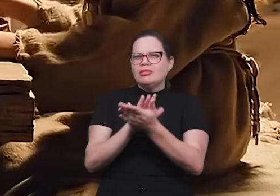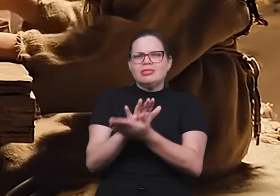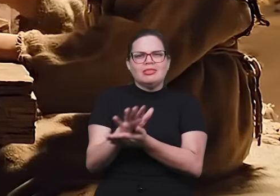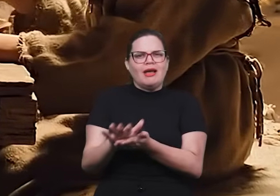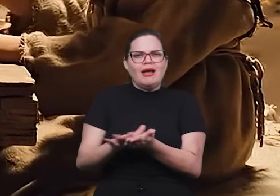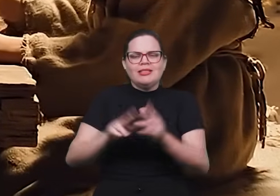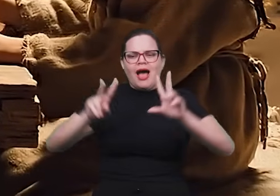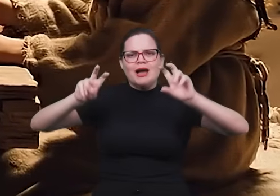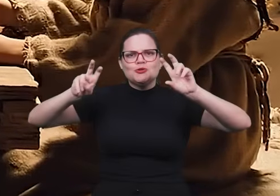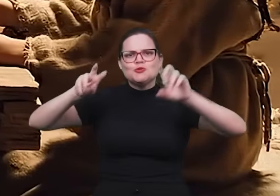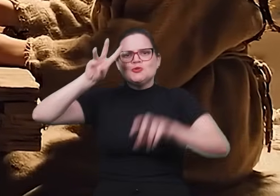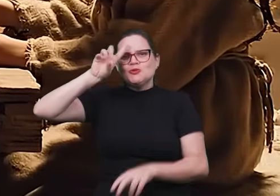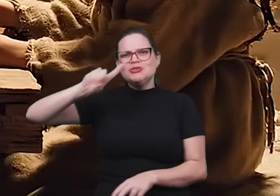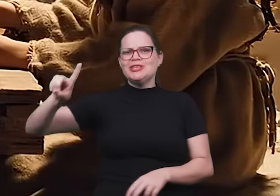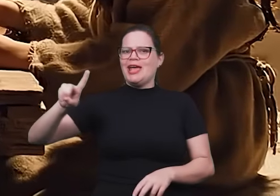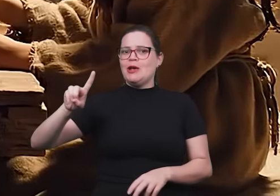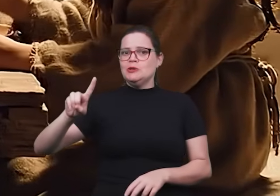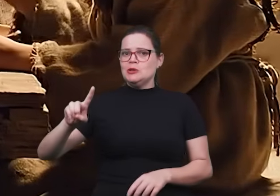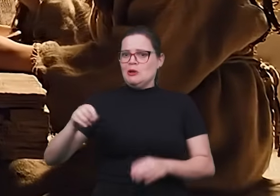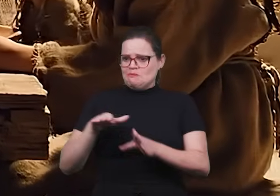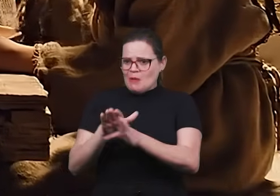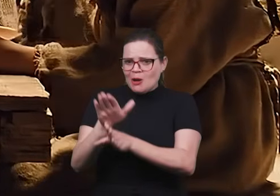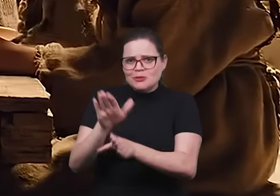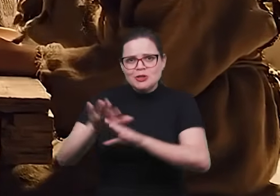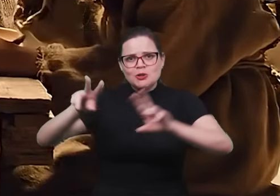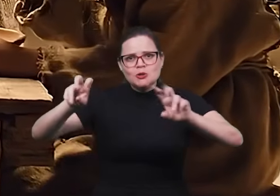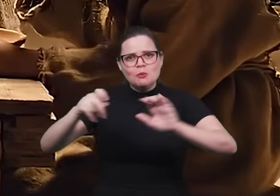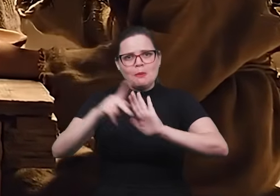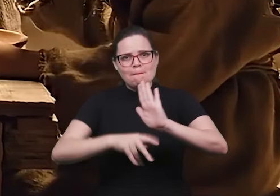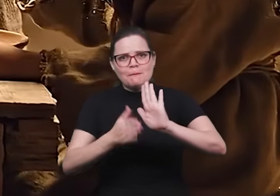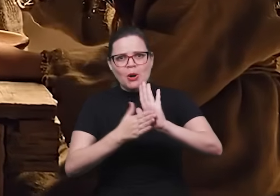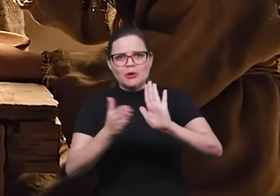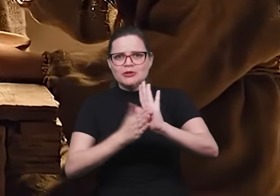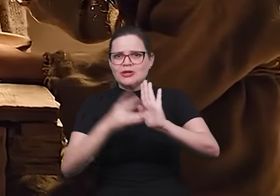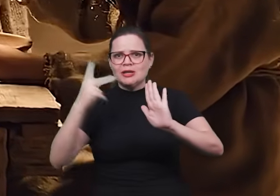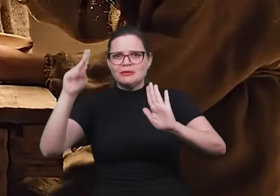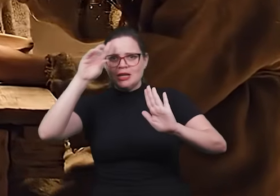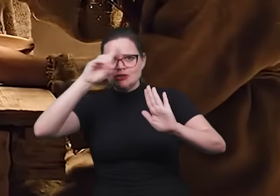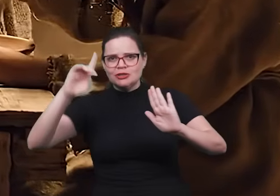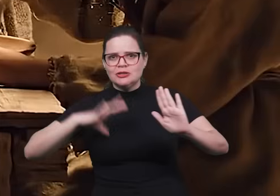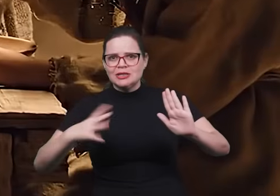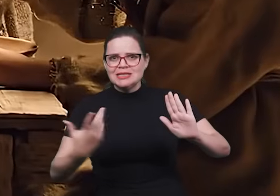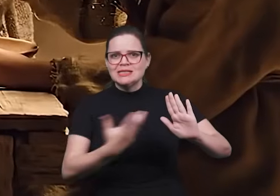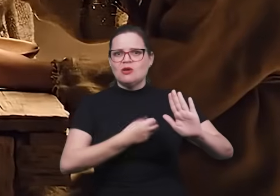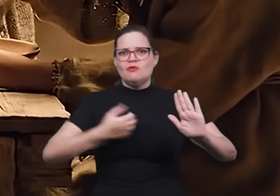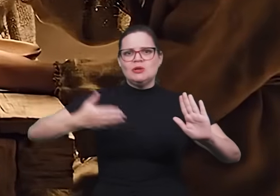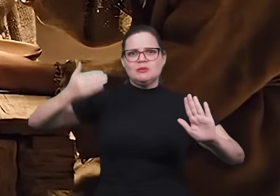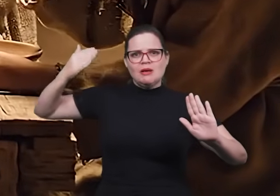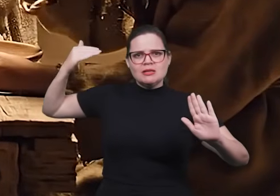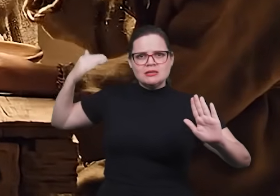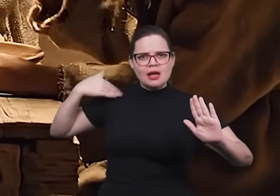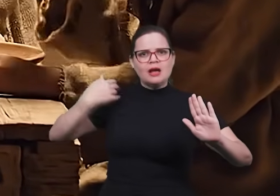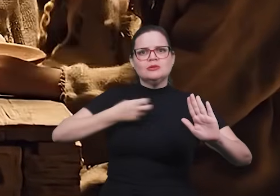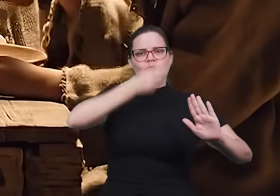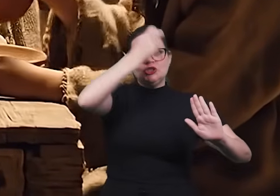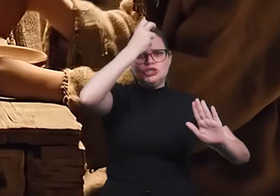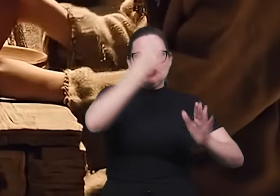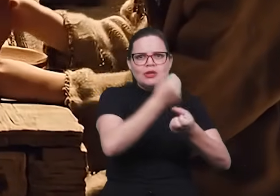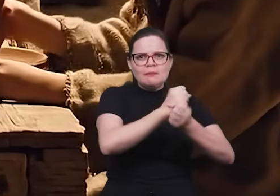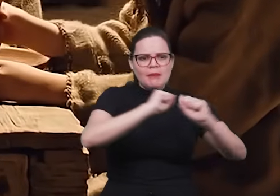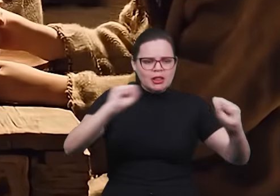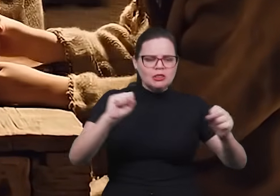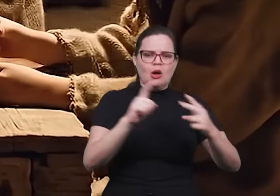e sobre a grande obra de libertação e salvação que o Senhor havia operado desde quando saíram